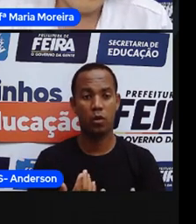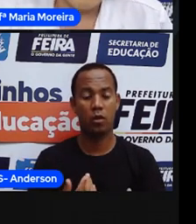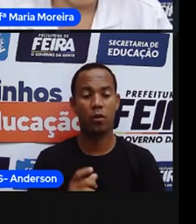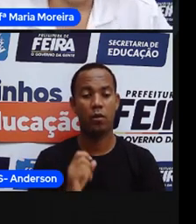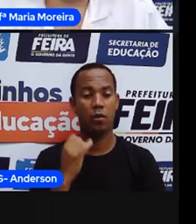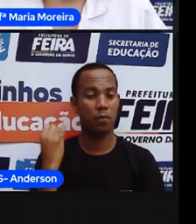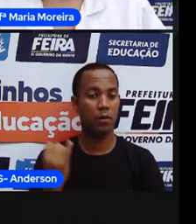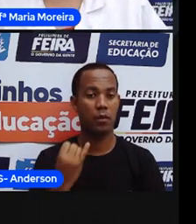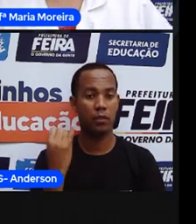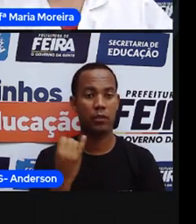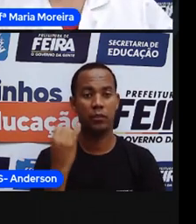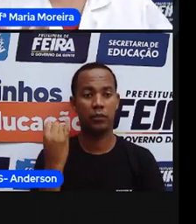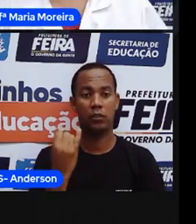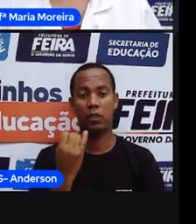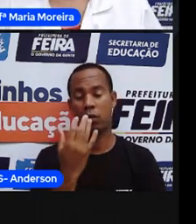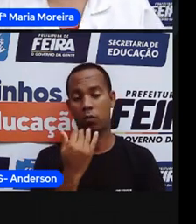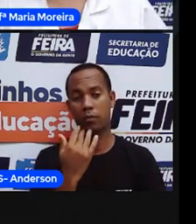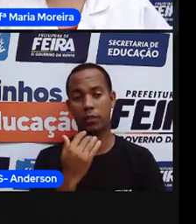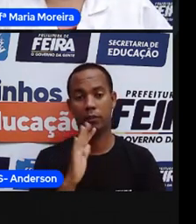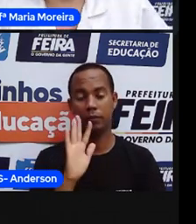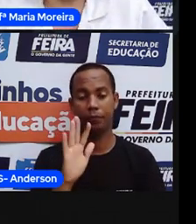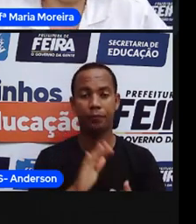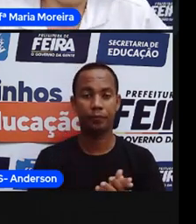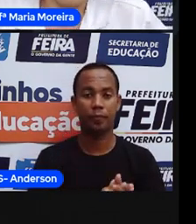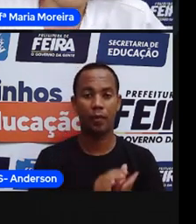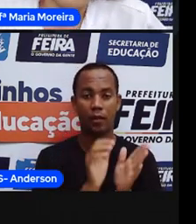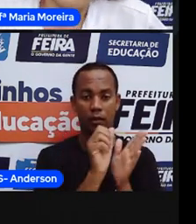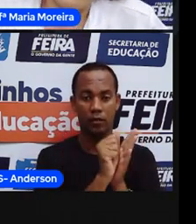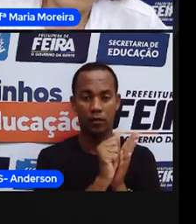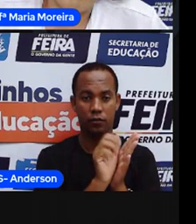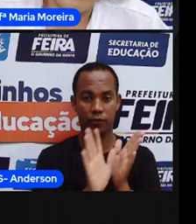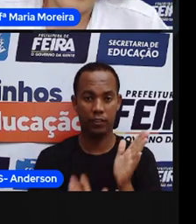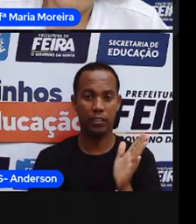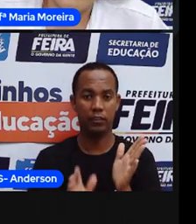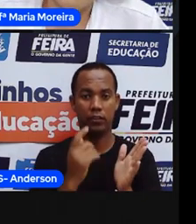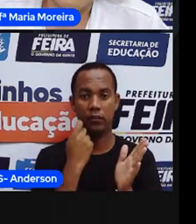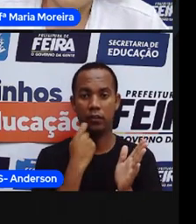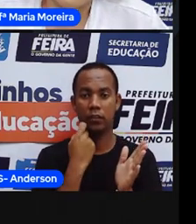alimentos. Vamos lá. Atividade, né, dessa